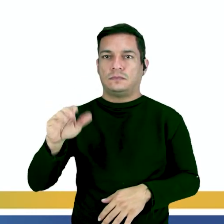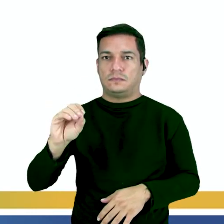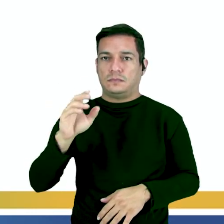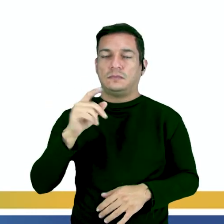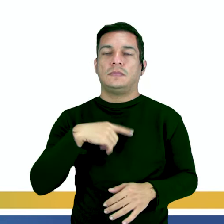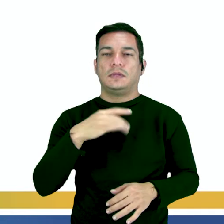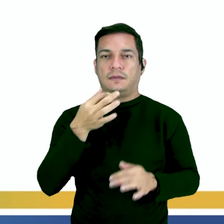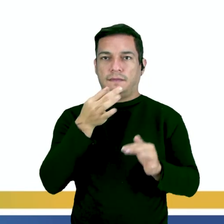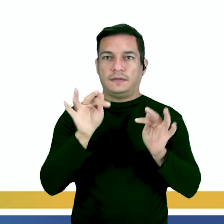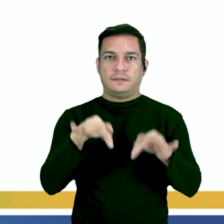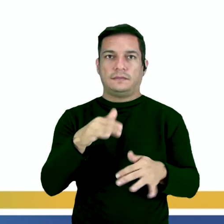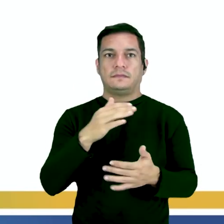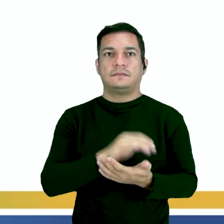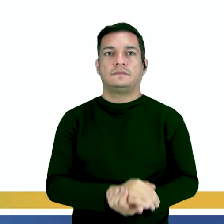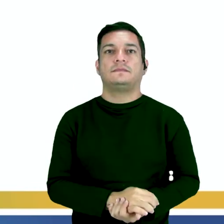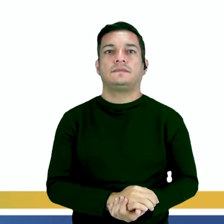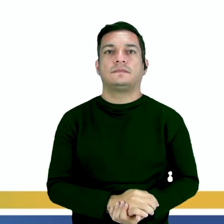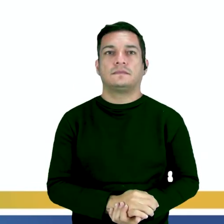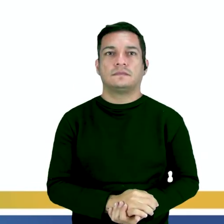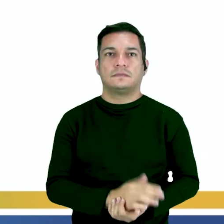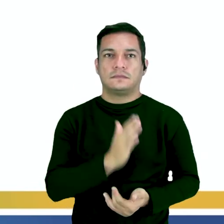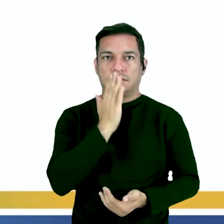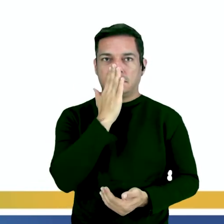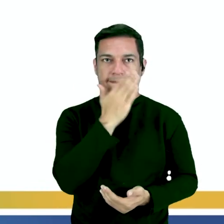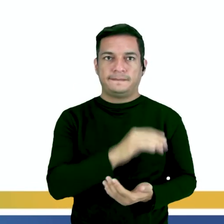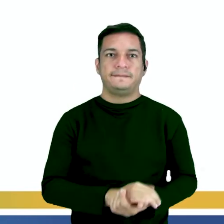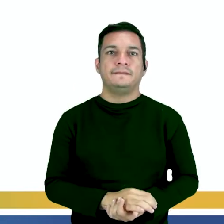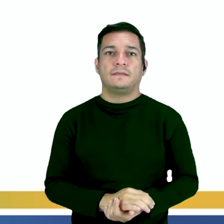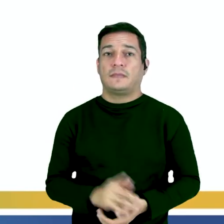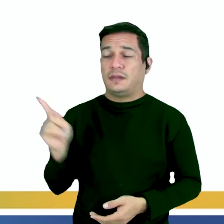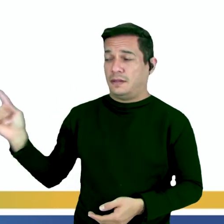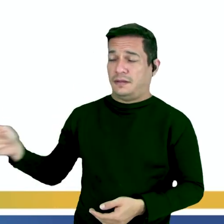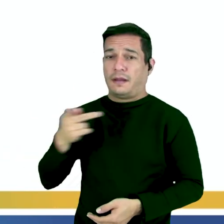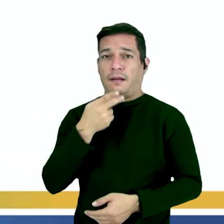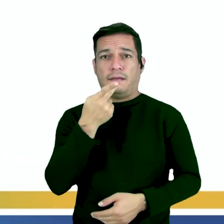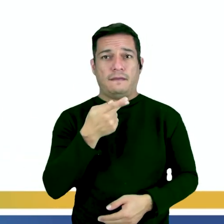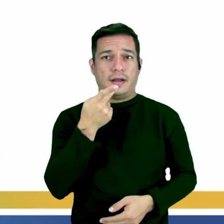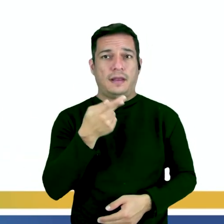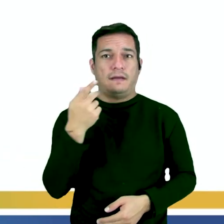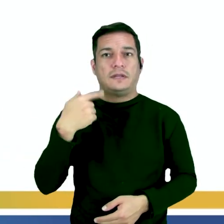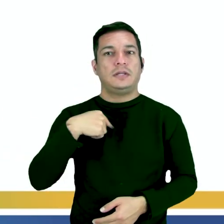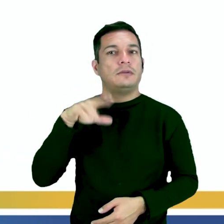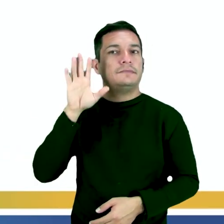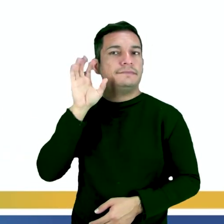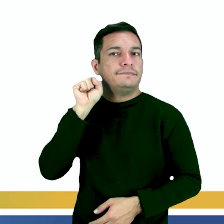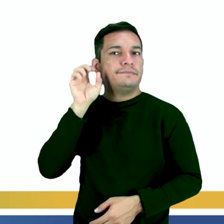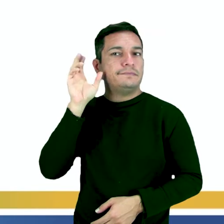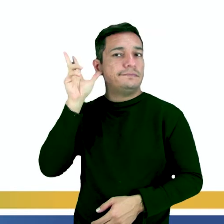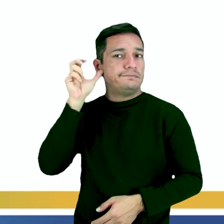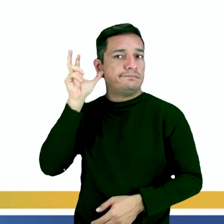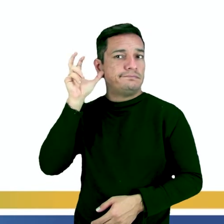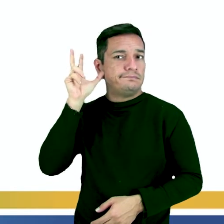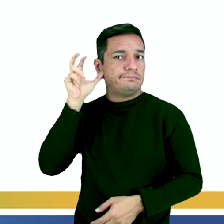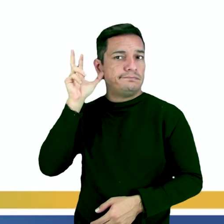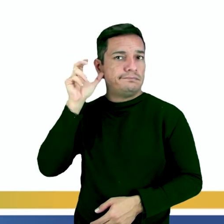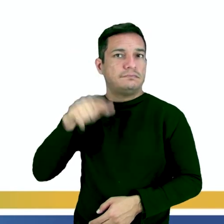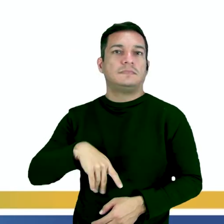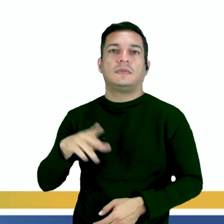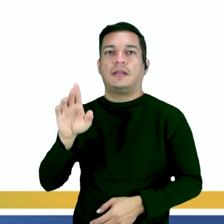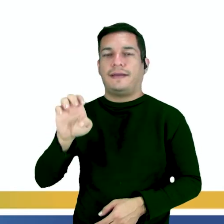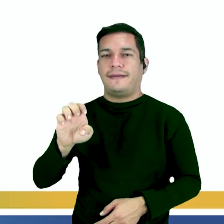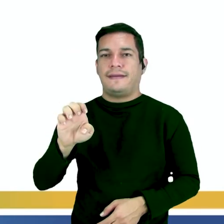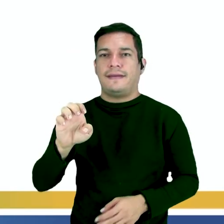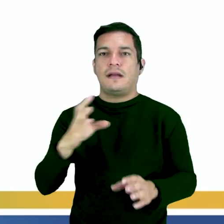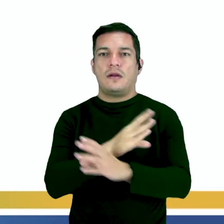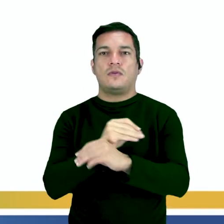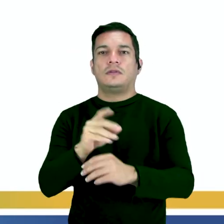fechamento da ideia. E o exemplo número 3, ele falava e eu ficava ouvindo. Olha ali a conjunção e,